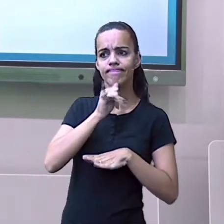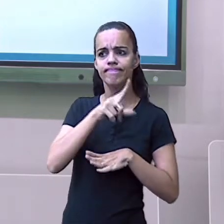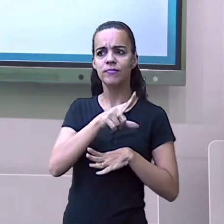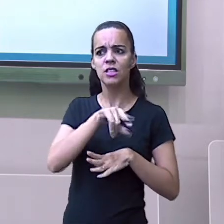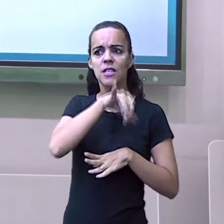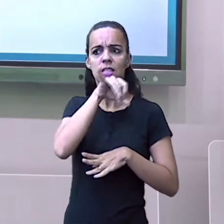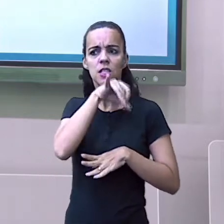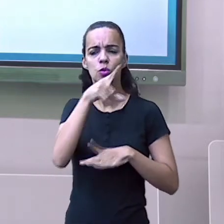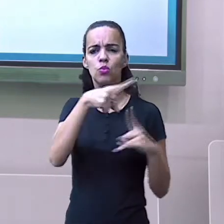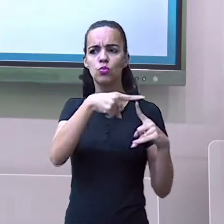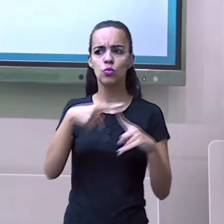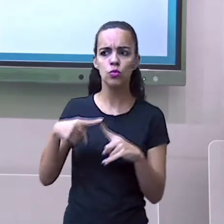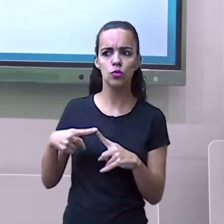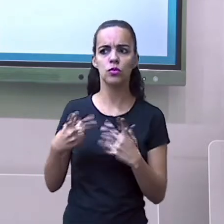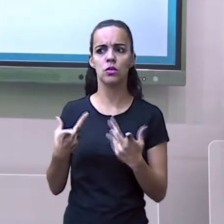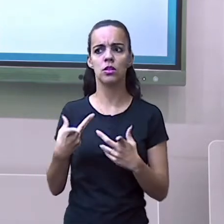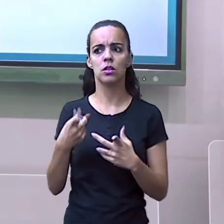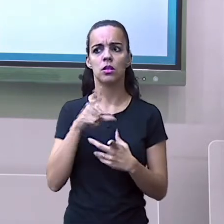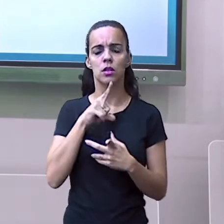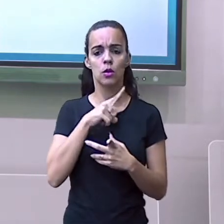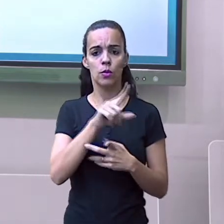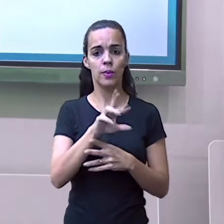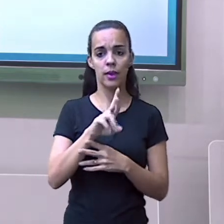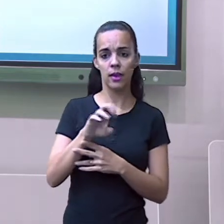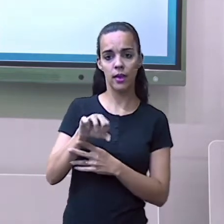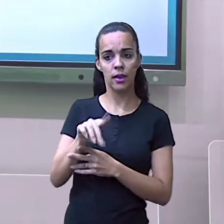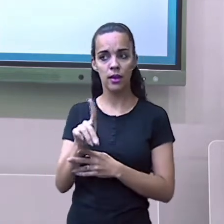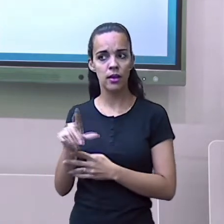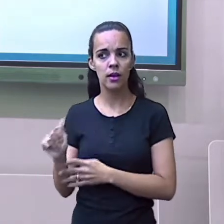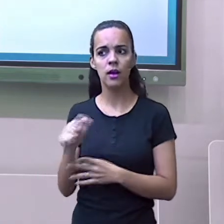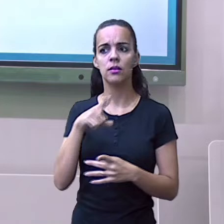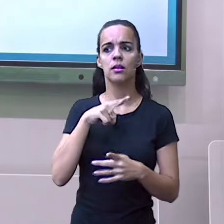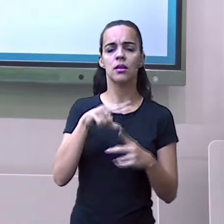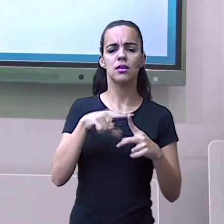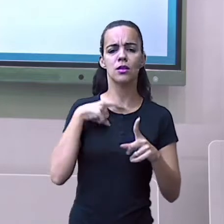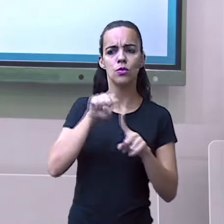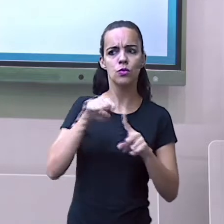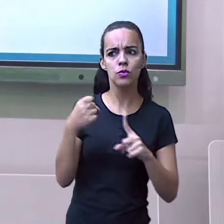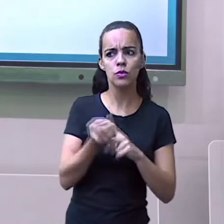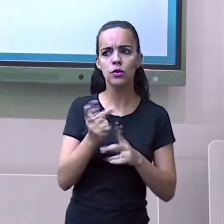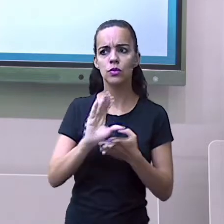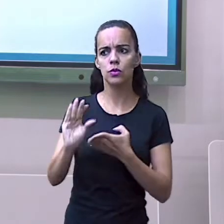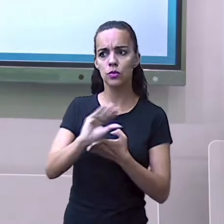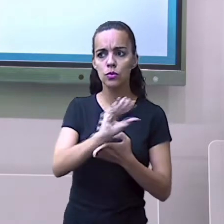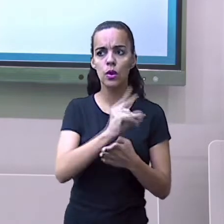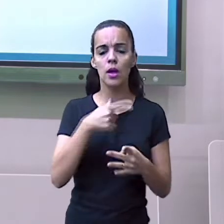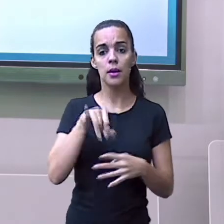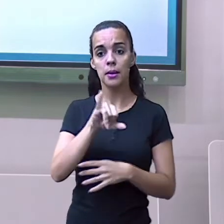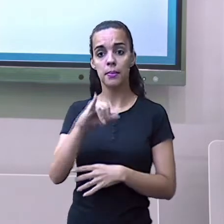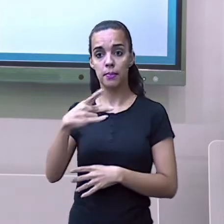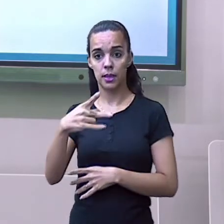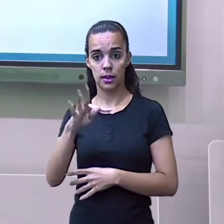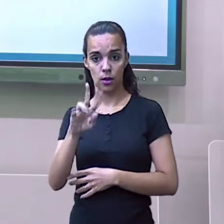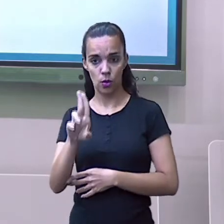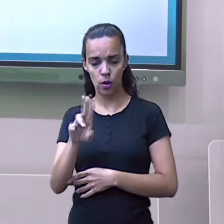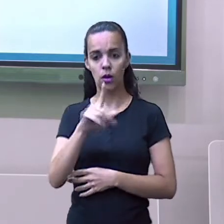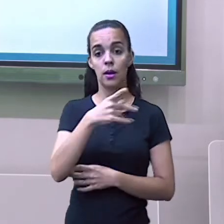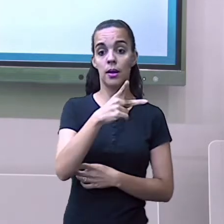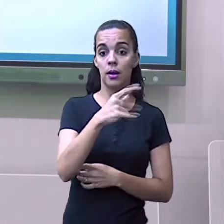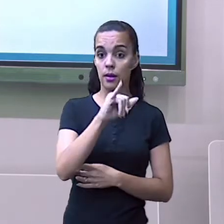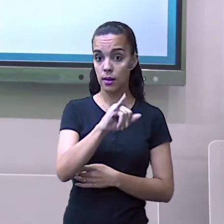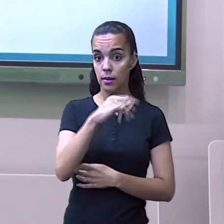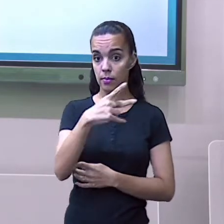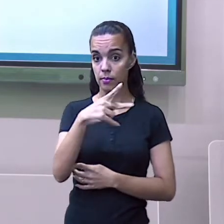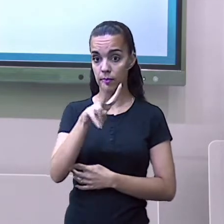impostos, imposto de renda, contribuição social, IPTU,